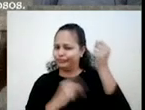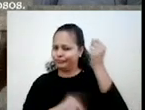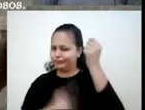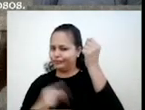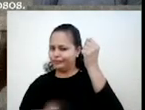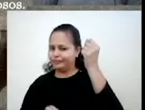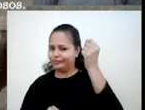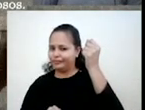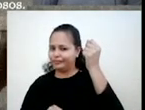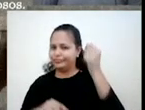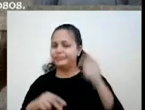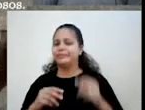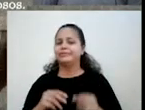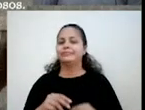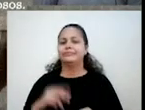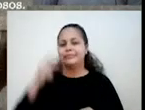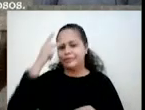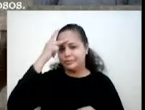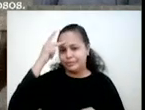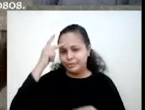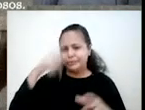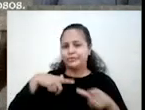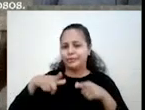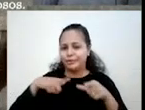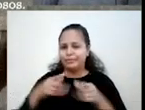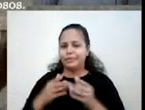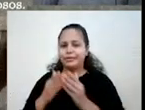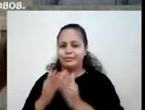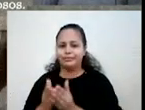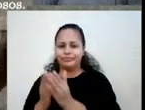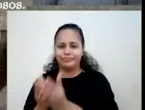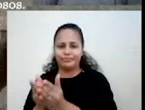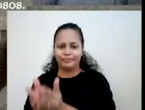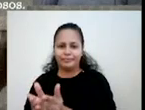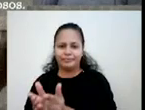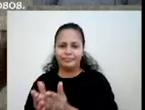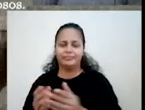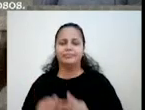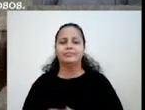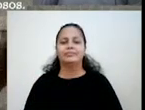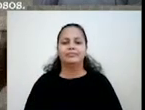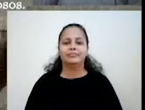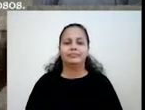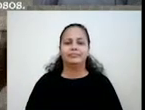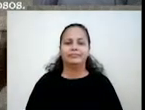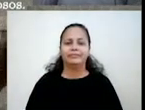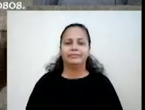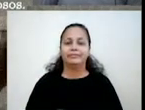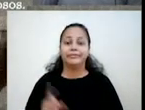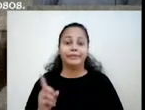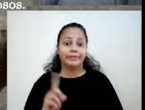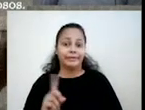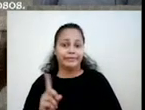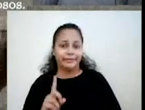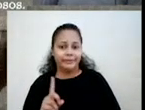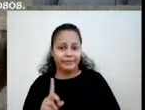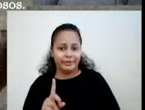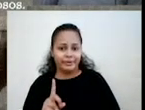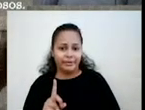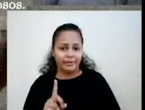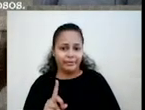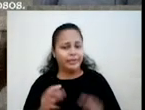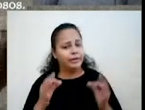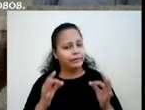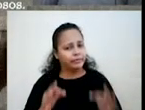com chibatadas, prática mantida desde o período da escravidão. Então, mesmo não sendo